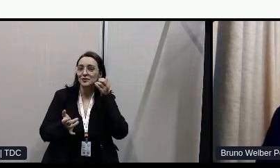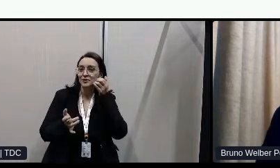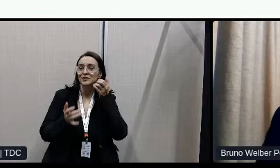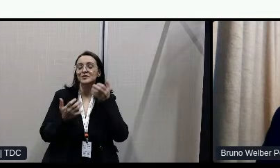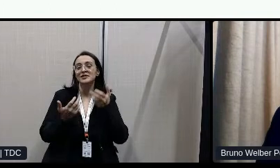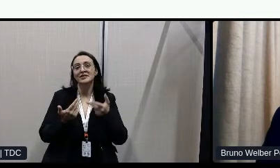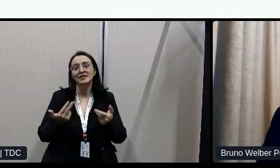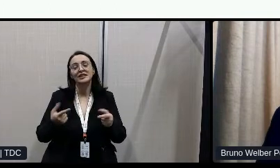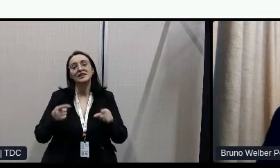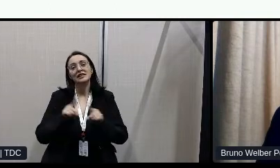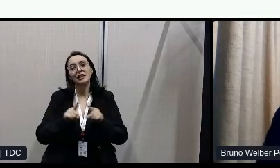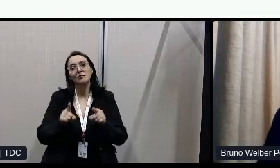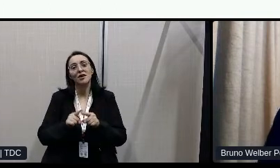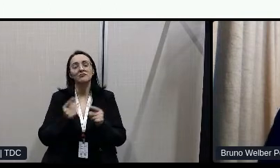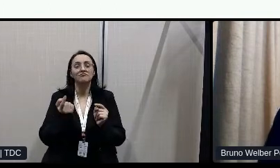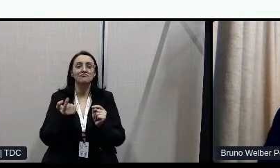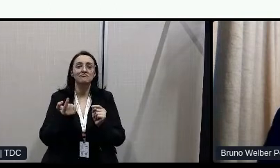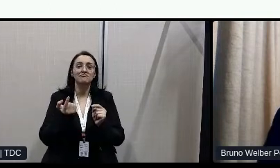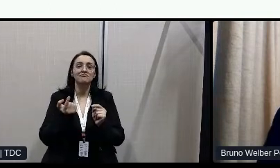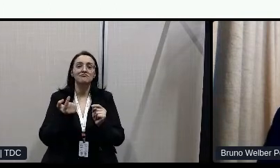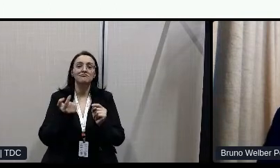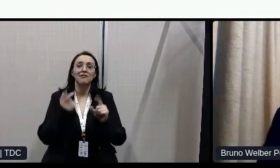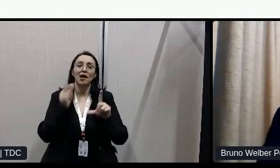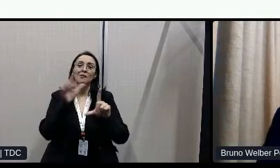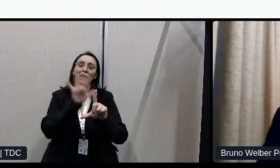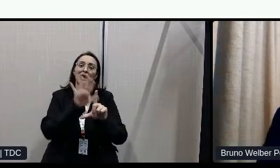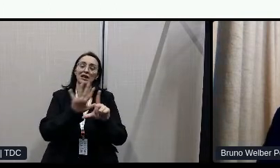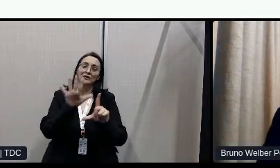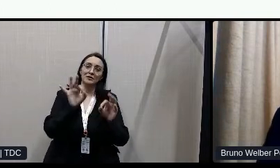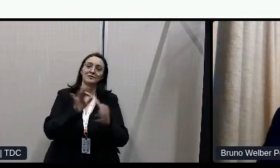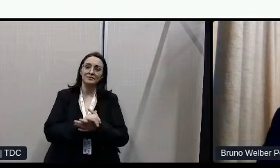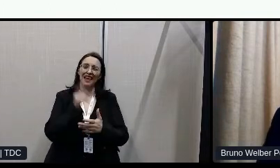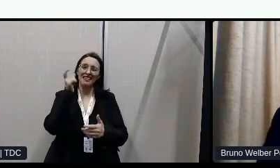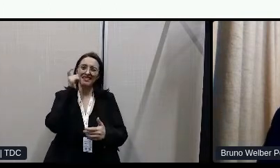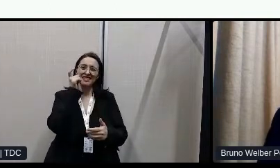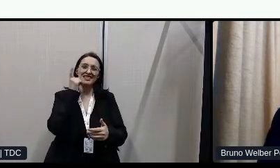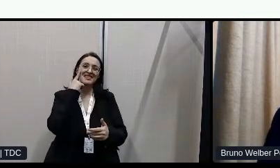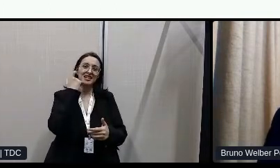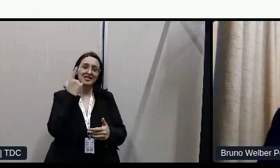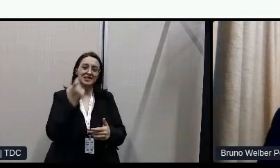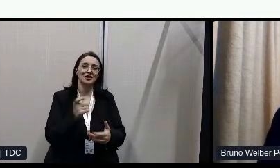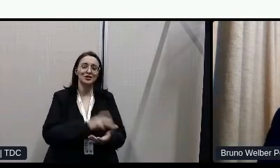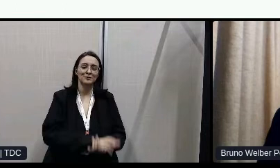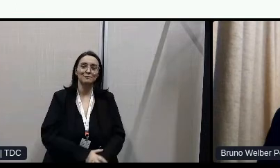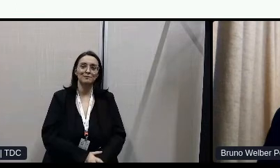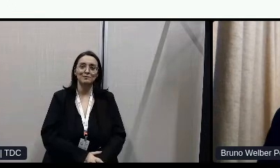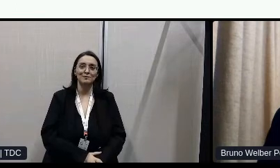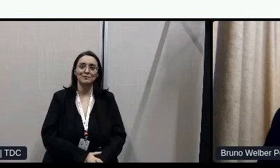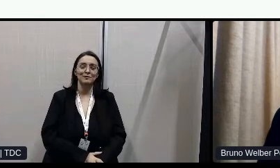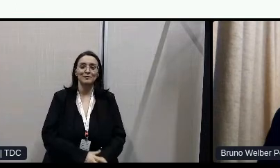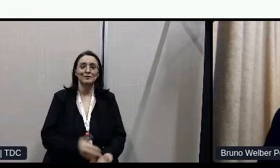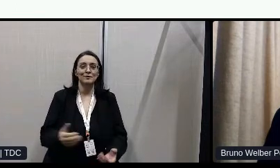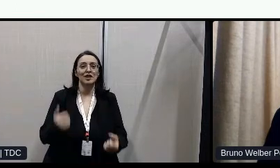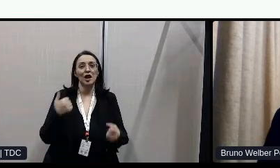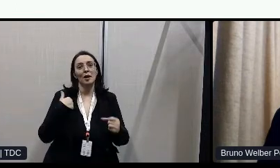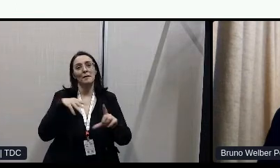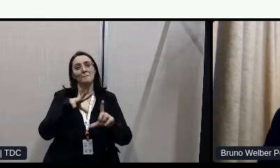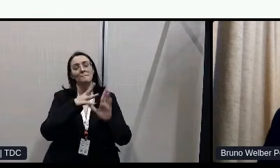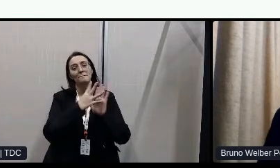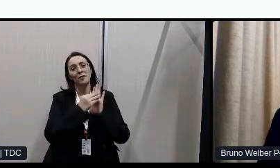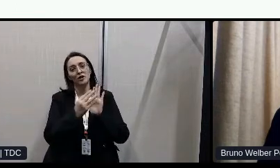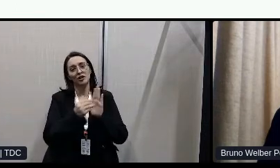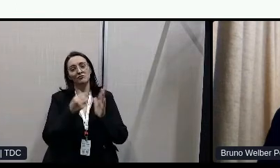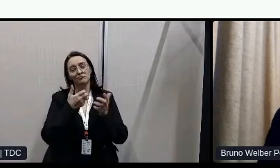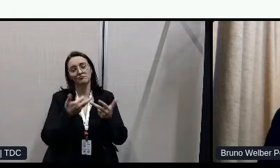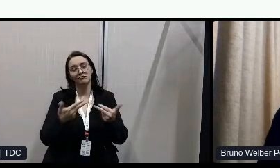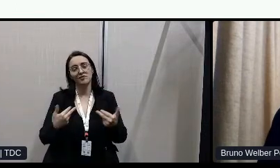falando um pouquinho sobre plataformas. Ponto interessante, quando a gente pega os modelos, uma das perguntas que a gente fez era